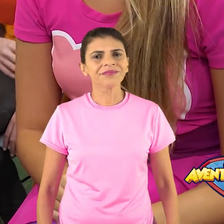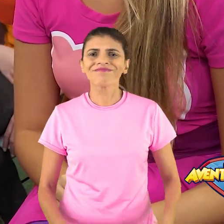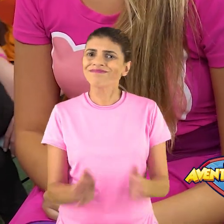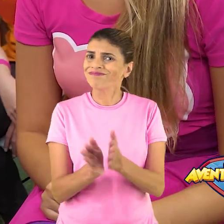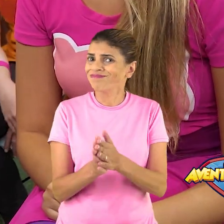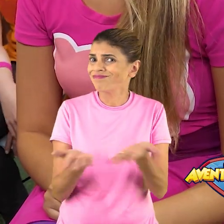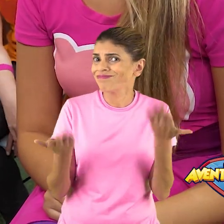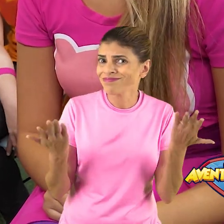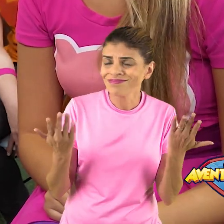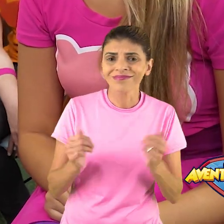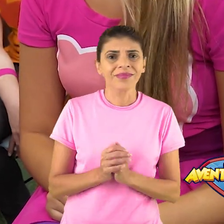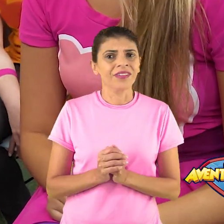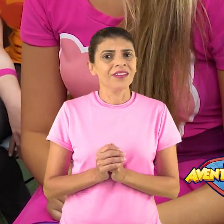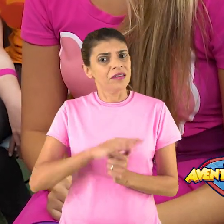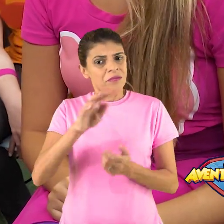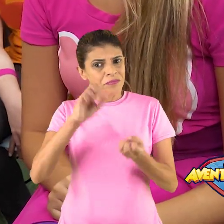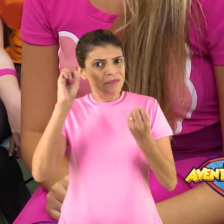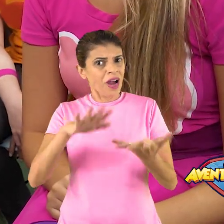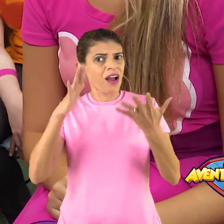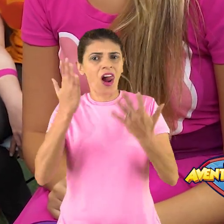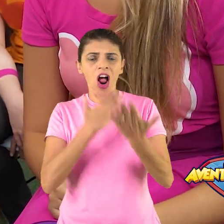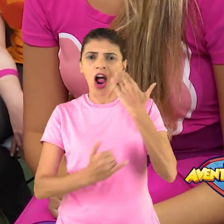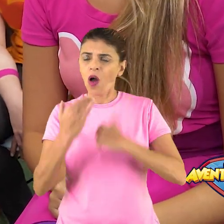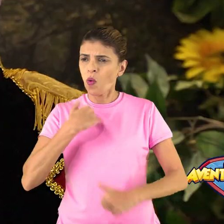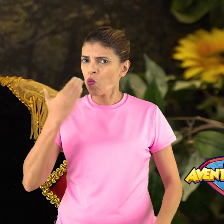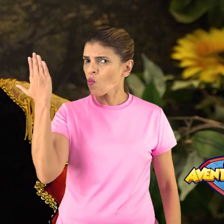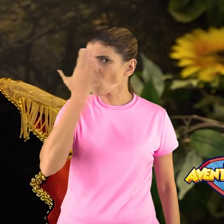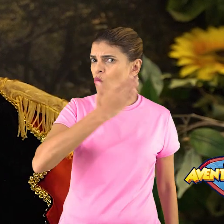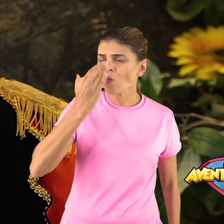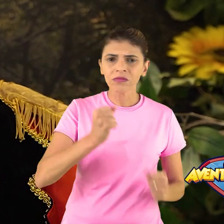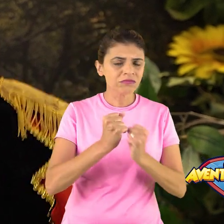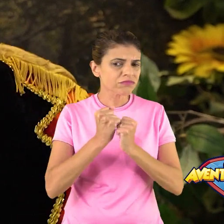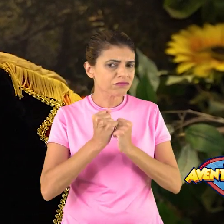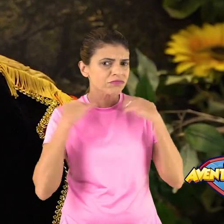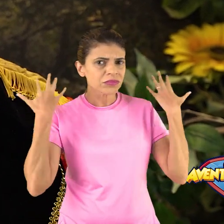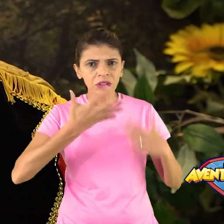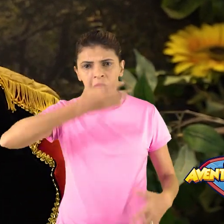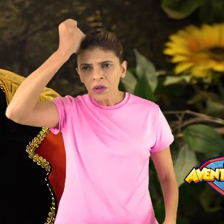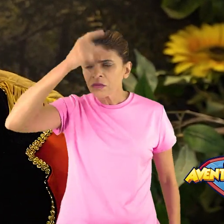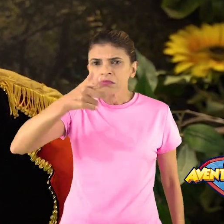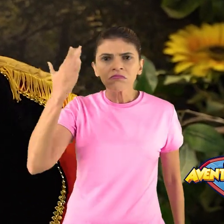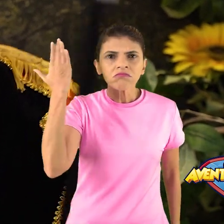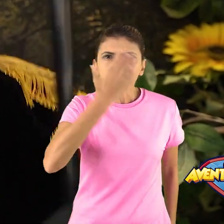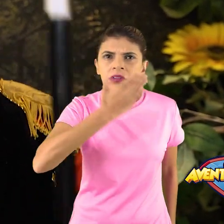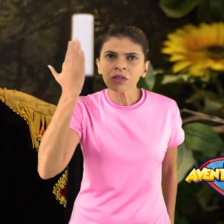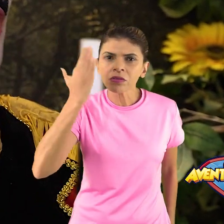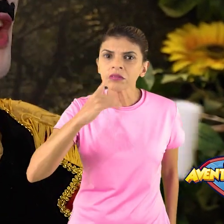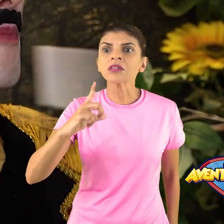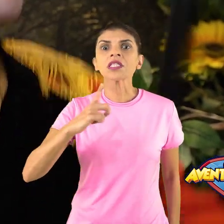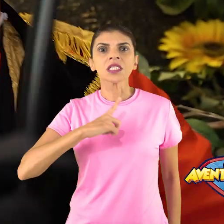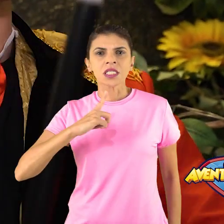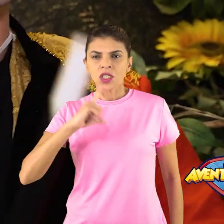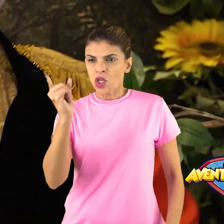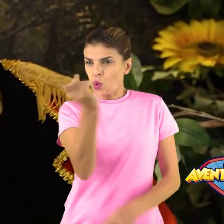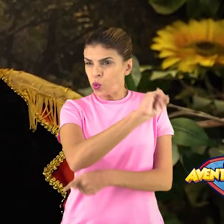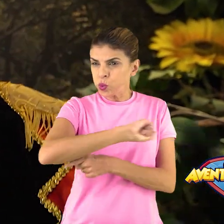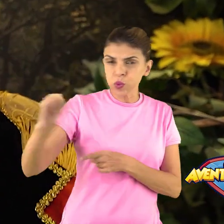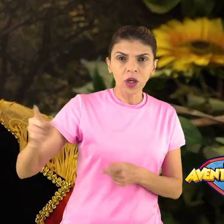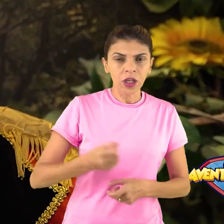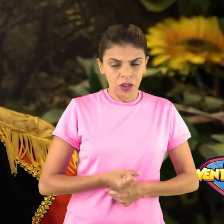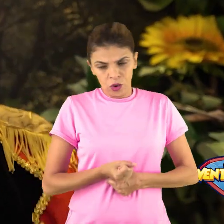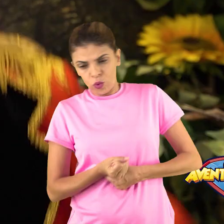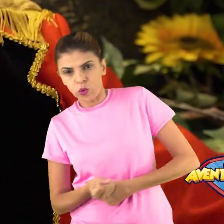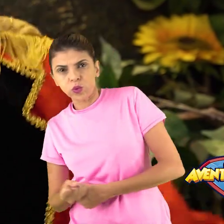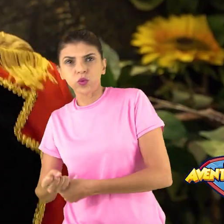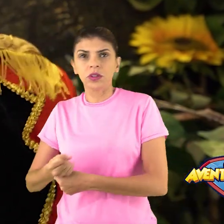Ei, mágico comilão! Eu não vi a Pandora! Não viram? Mas ela passou voando em uma vassoura! Eu